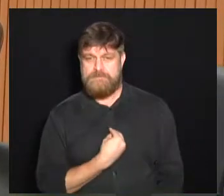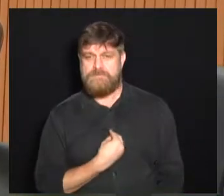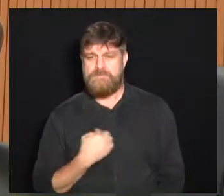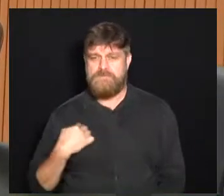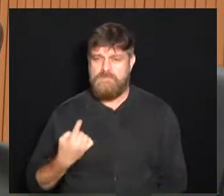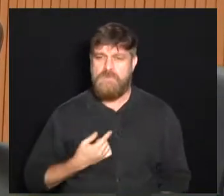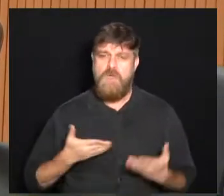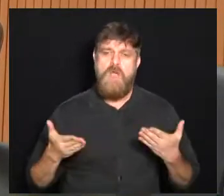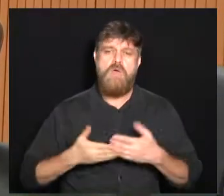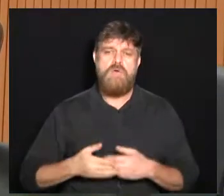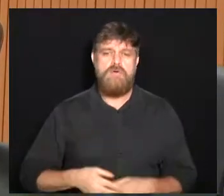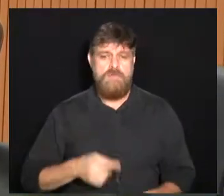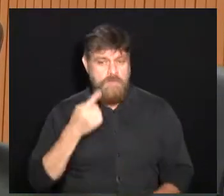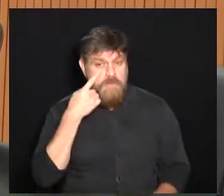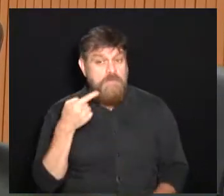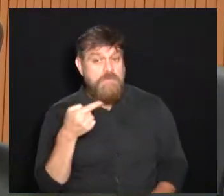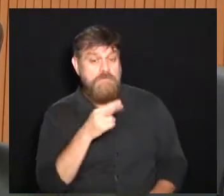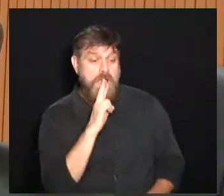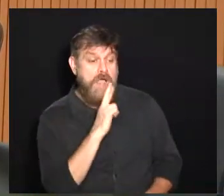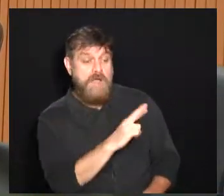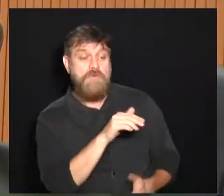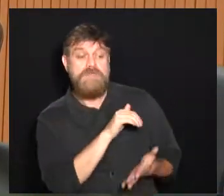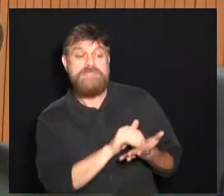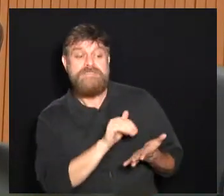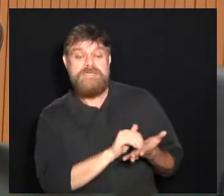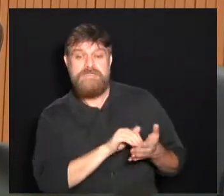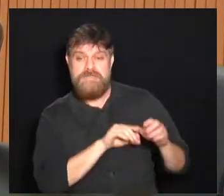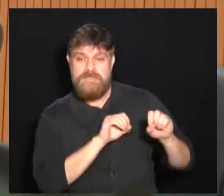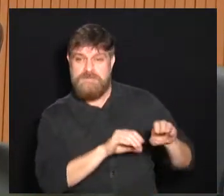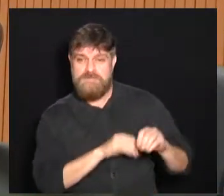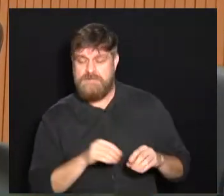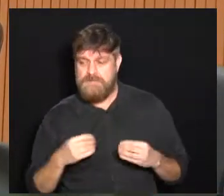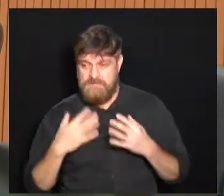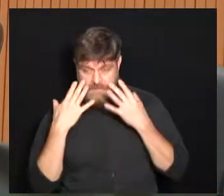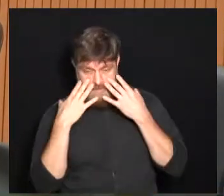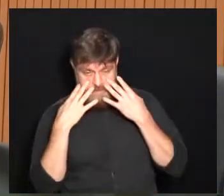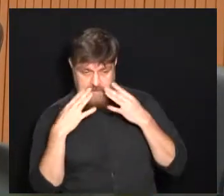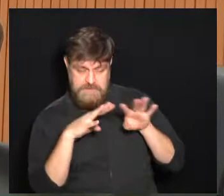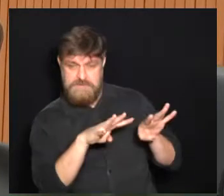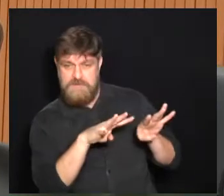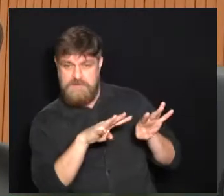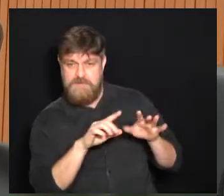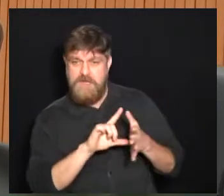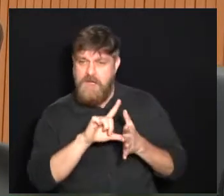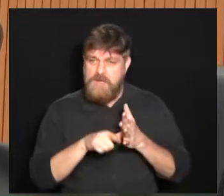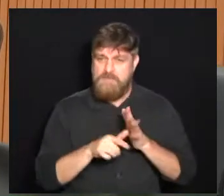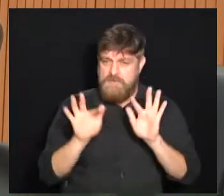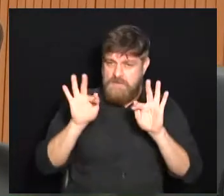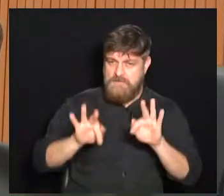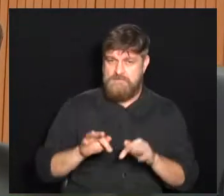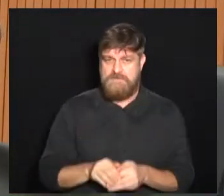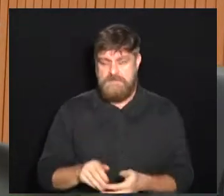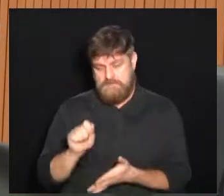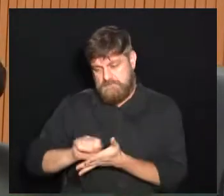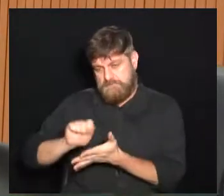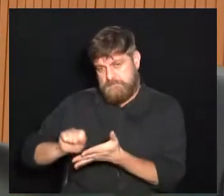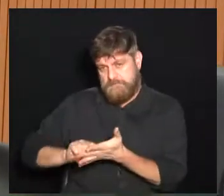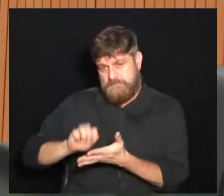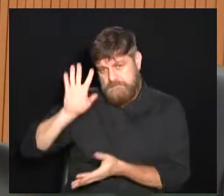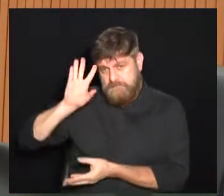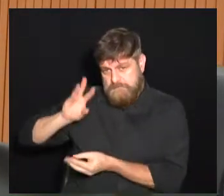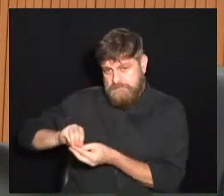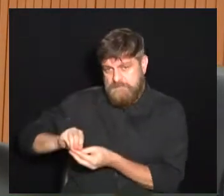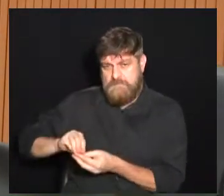vamos, então, agora ouvir a secretária. Peço a atenção de todos e depois, no final, nós vamos fazer alguns encaminhamentos. Tá